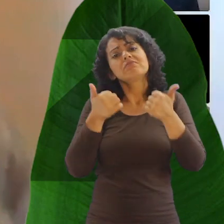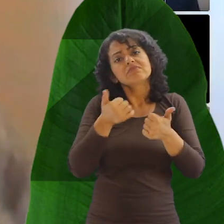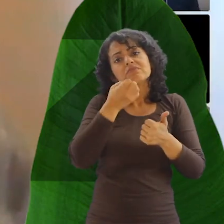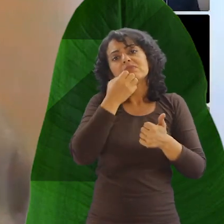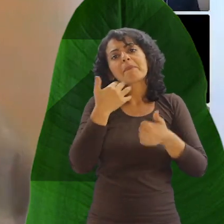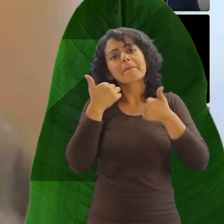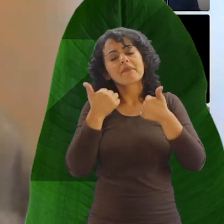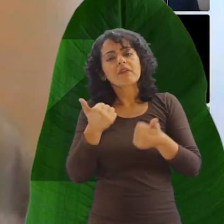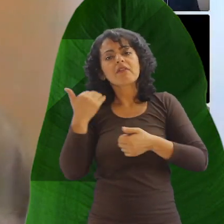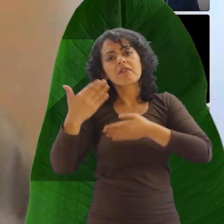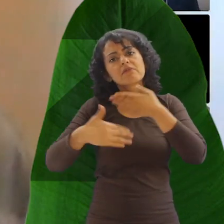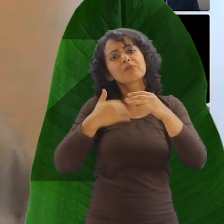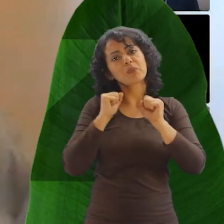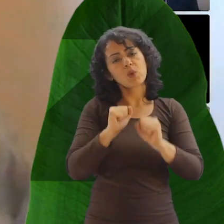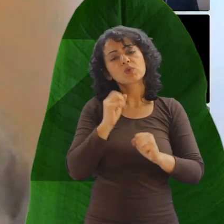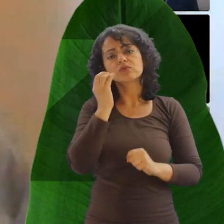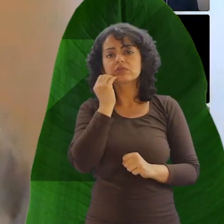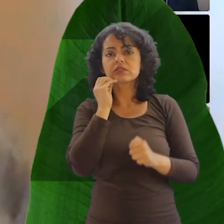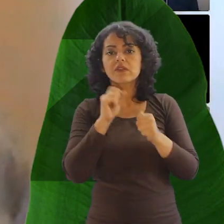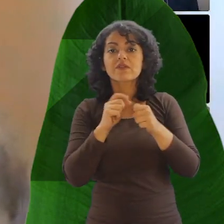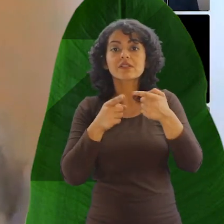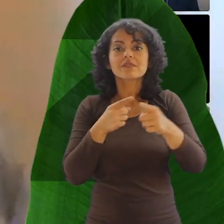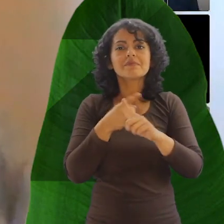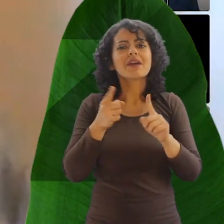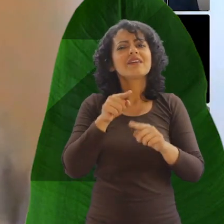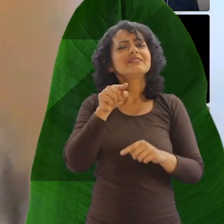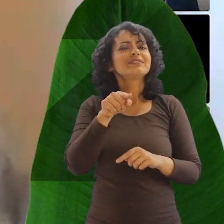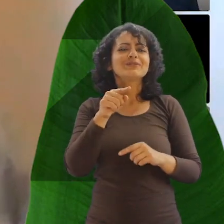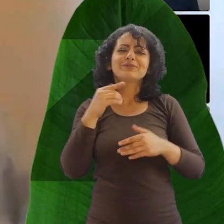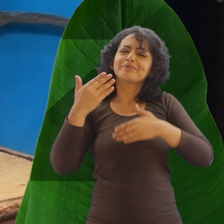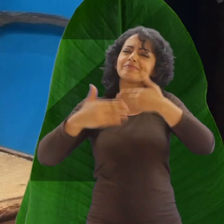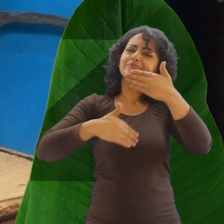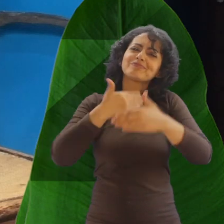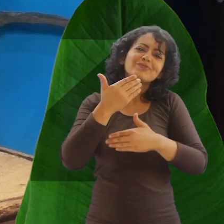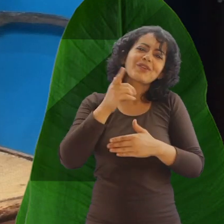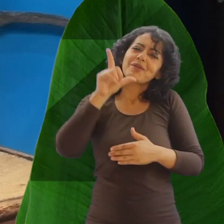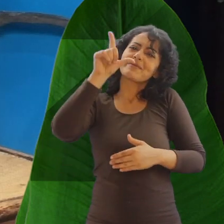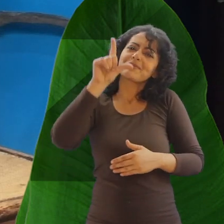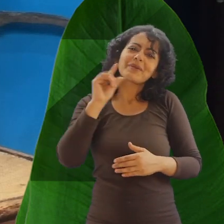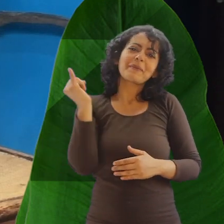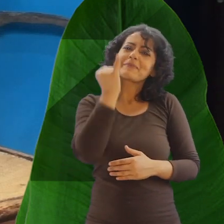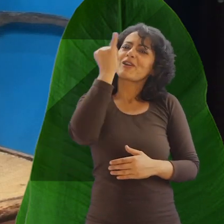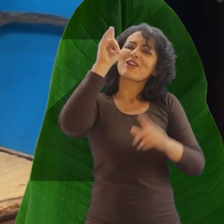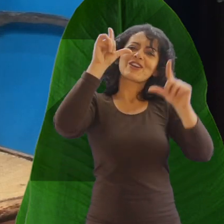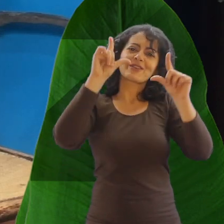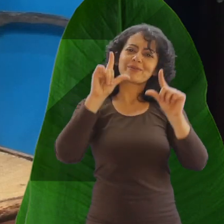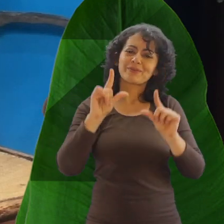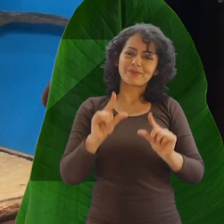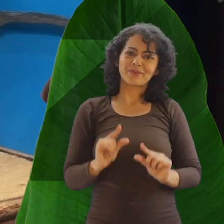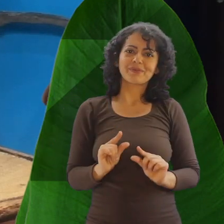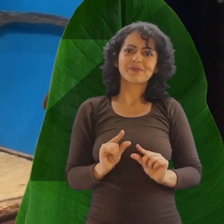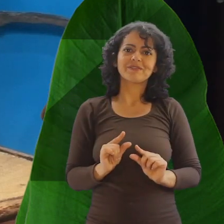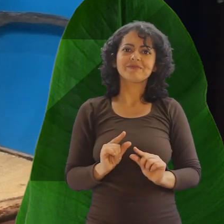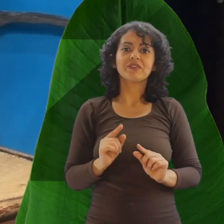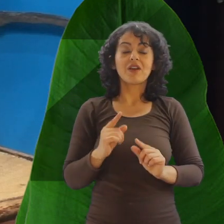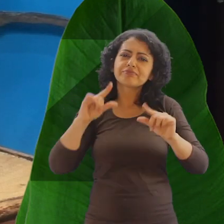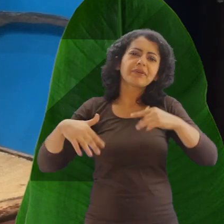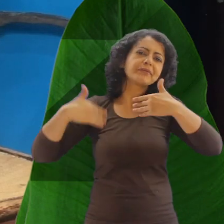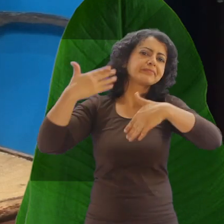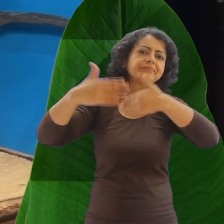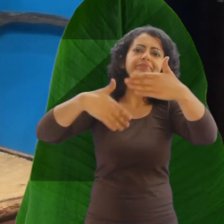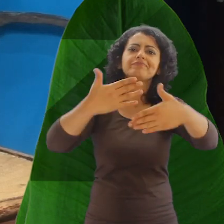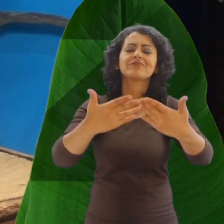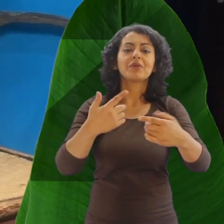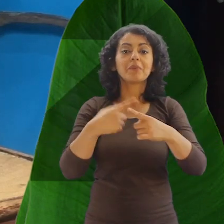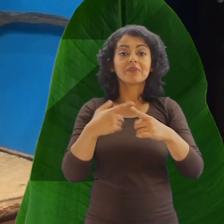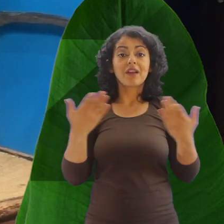pode até tentar fazer isso aí, mas eu acho que isso é cada vez menos relevante. Eu acho que nós estamos num momento de